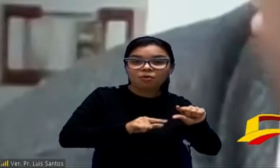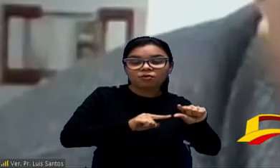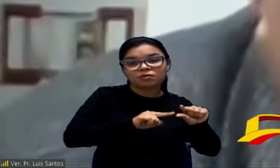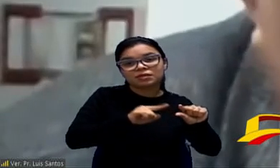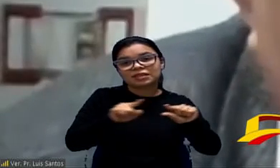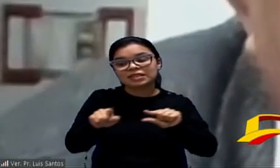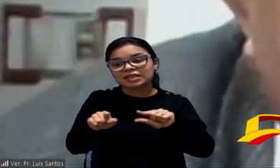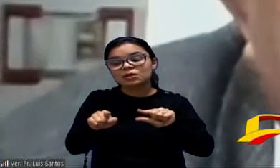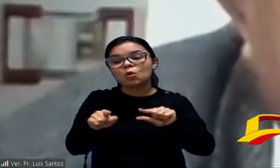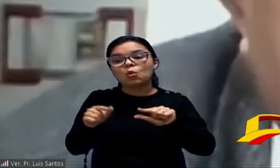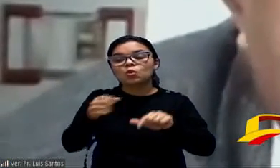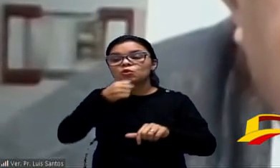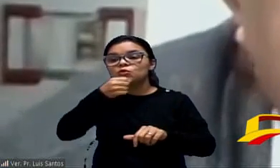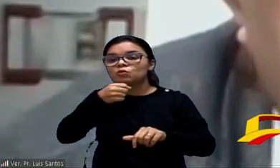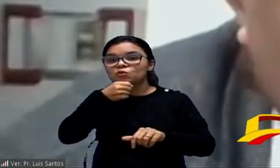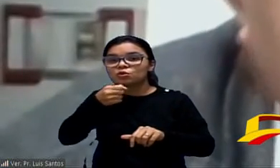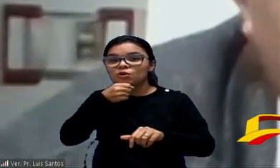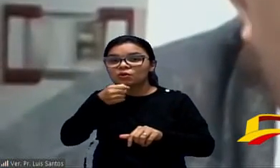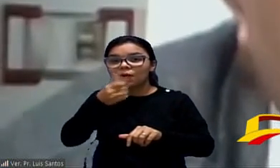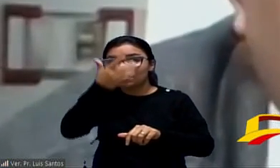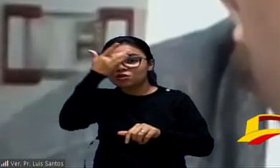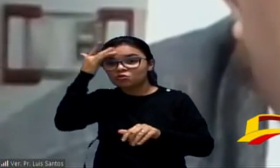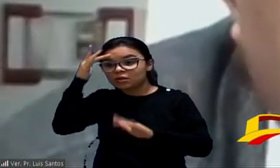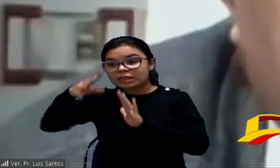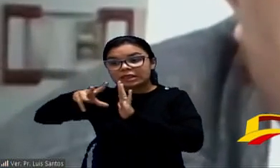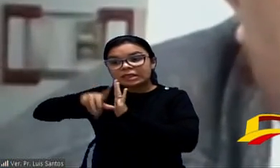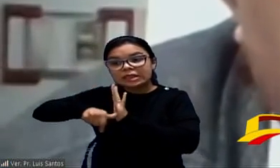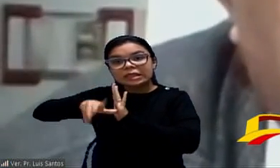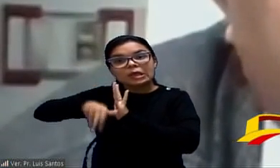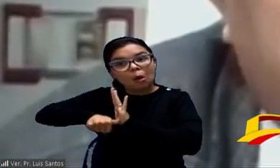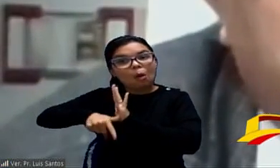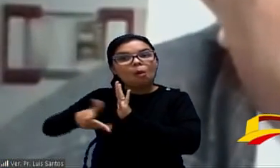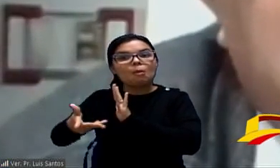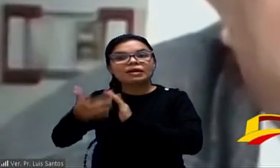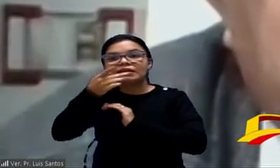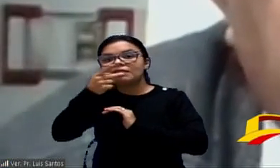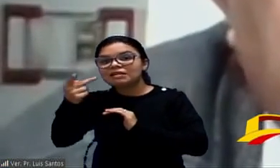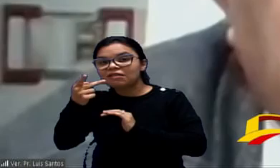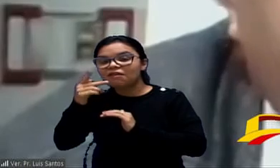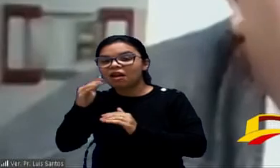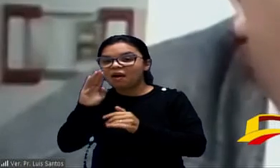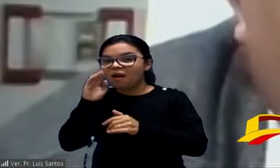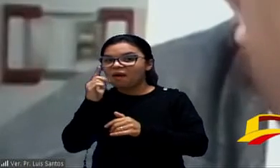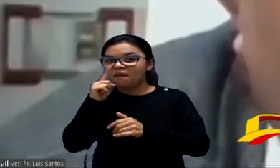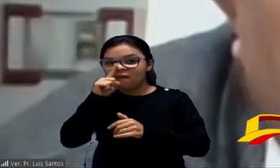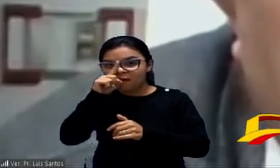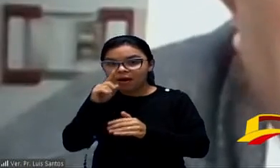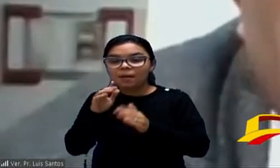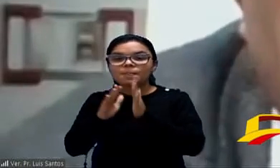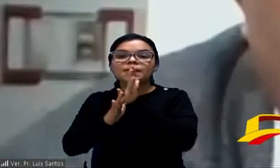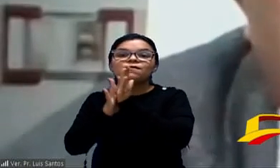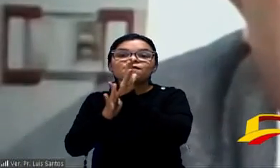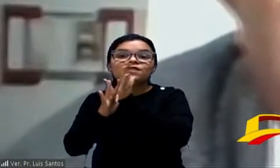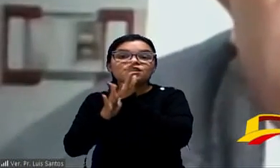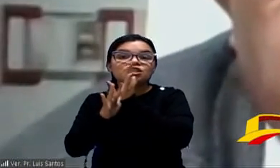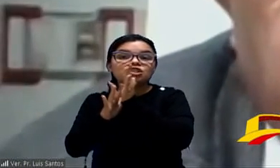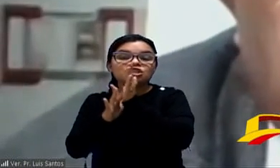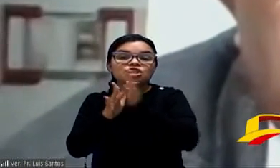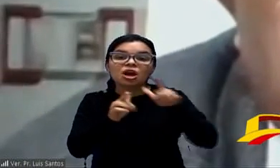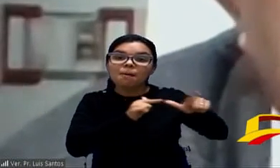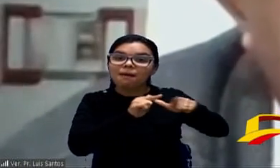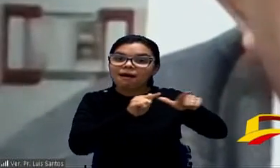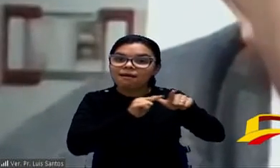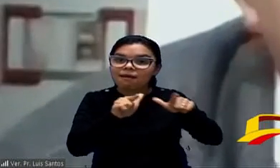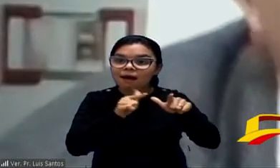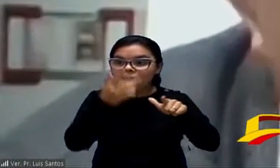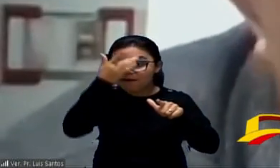de golpes, daqueles que passam como funcionário do banco e exploram